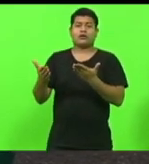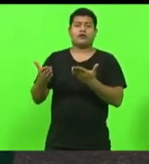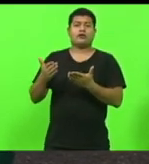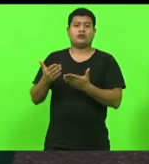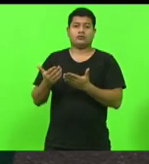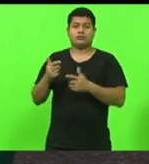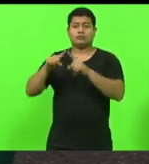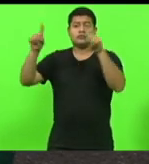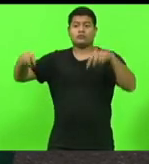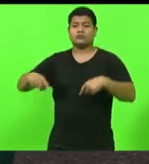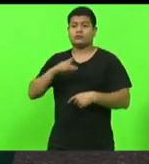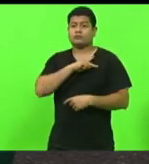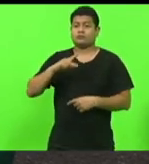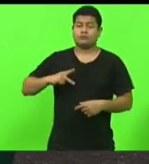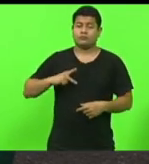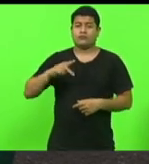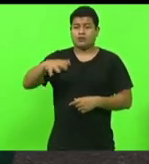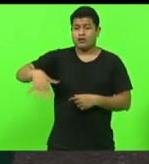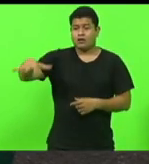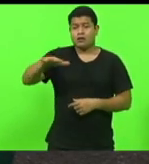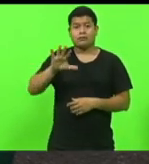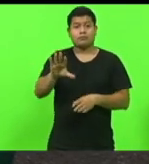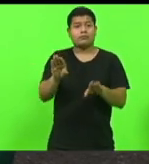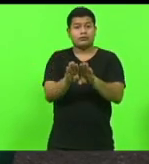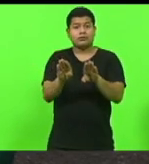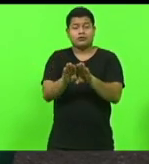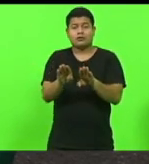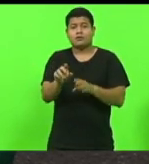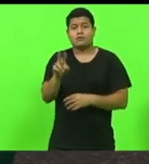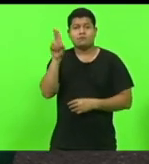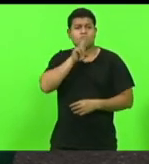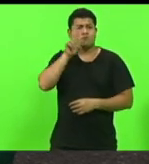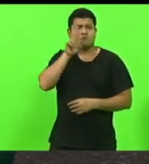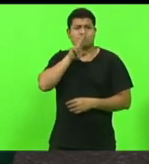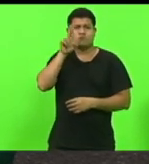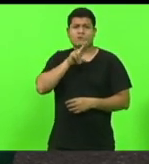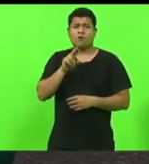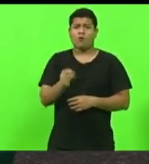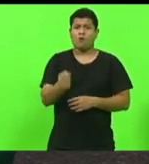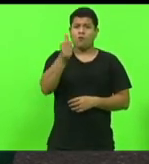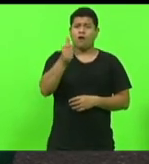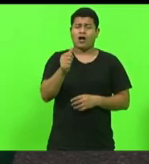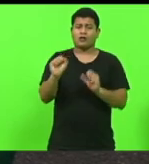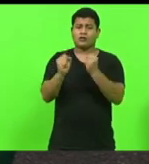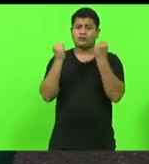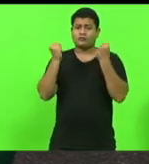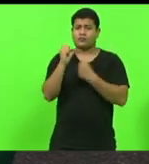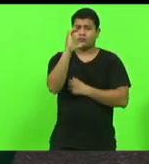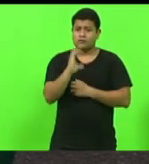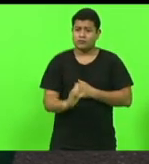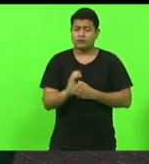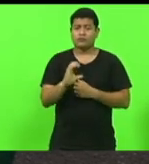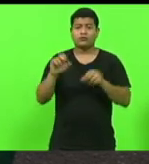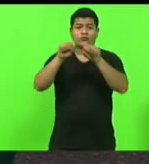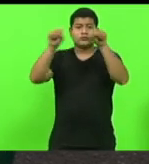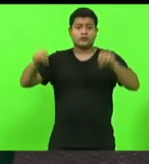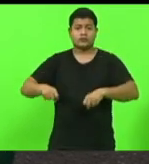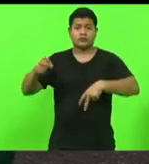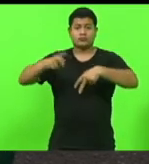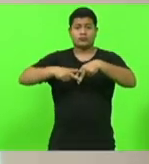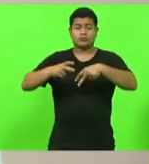mas também de emergência, quase de defesa civil, do sistema prisional catarinense. Obrigado, presidente.